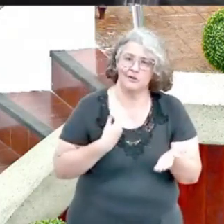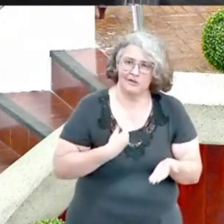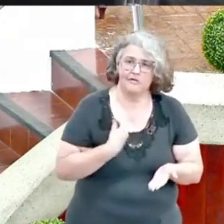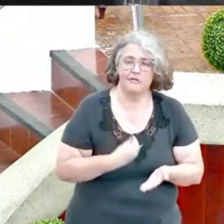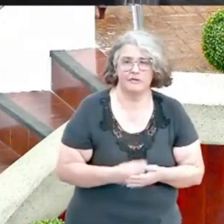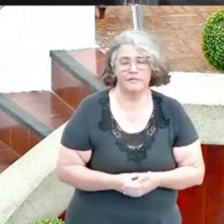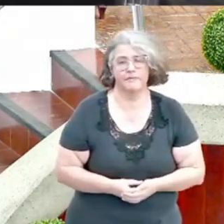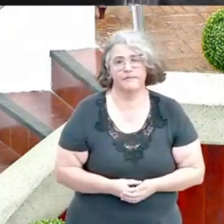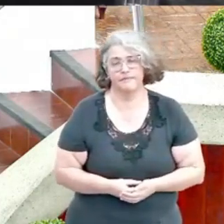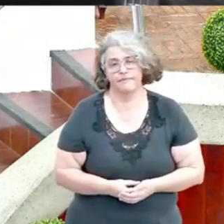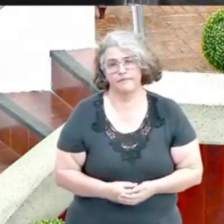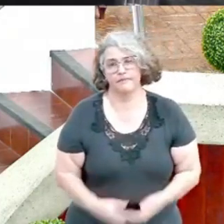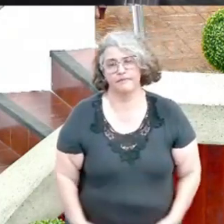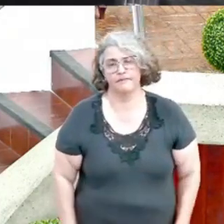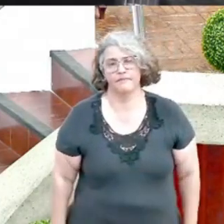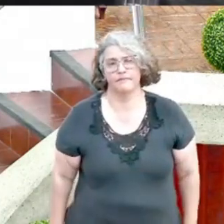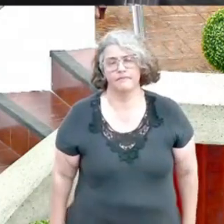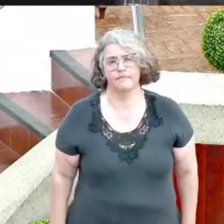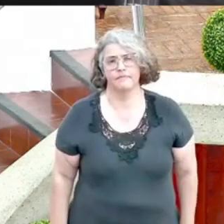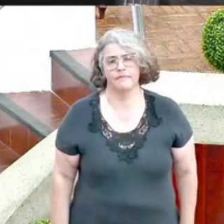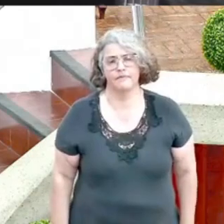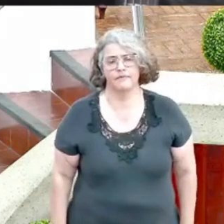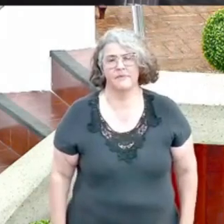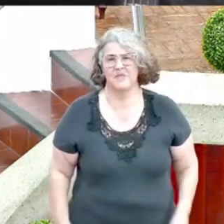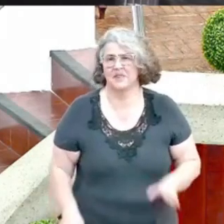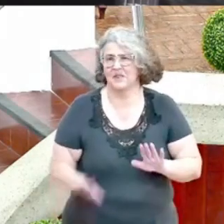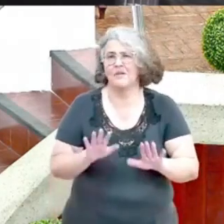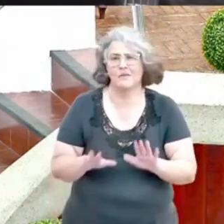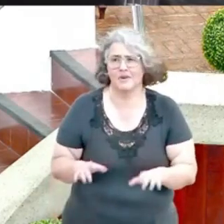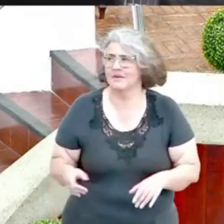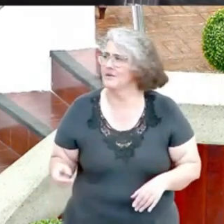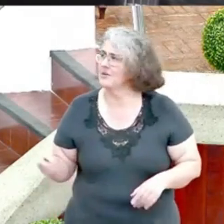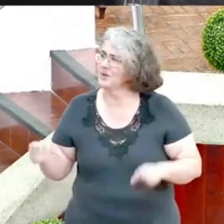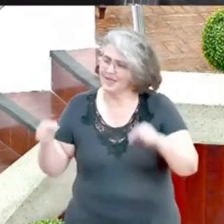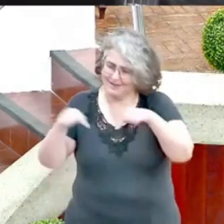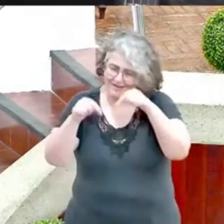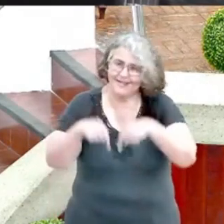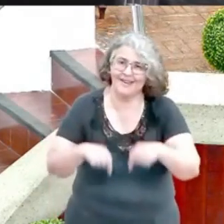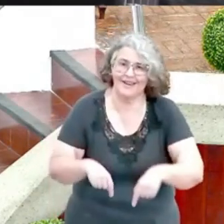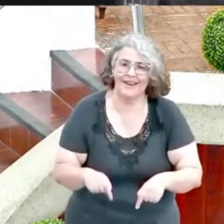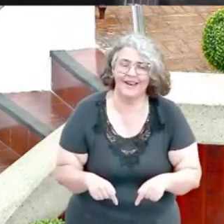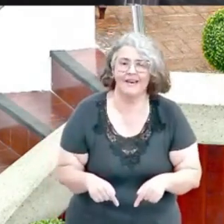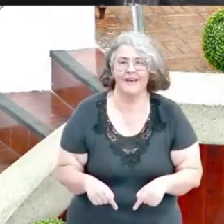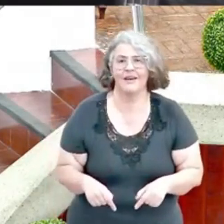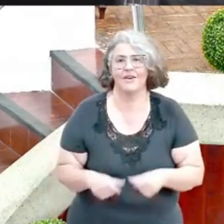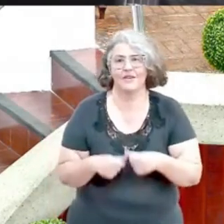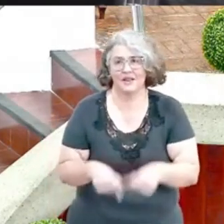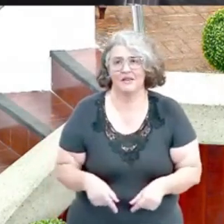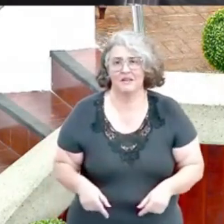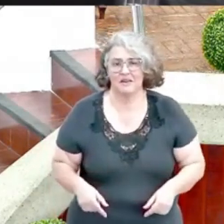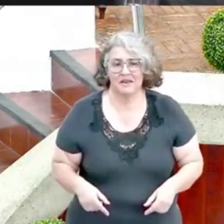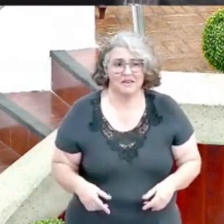nem queria estar aqui. Talvez você não veja a hora de ir embora.